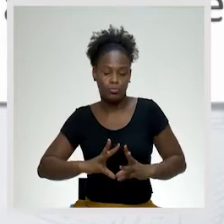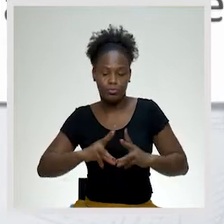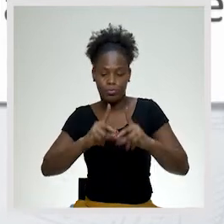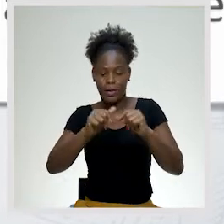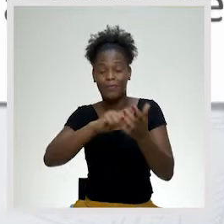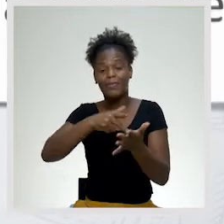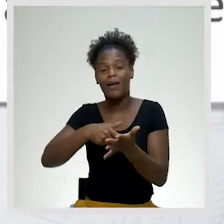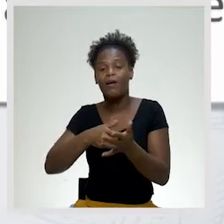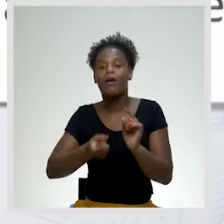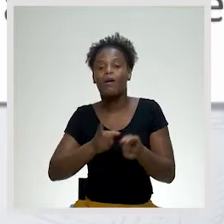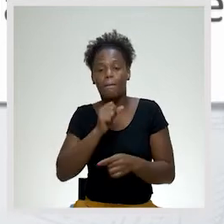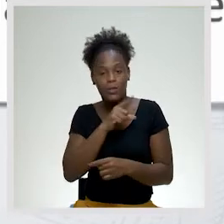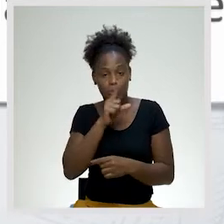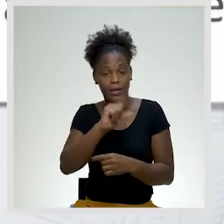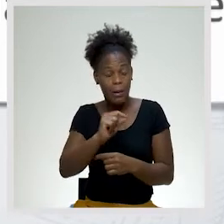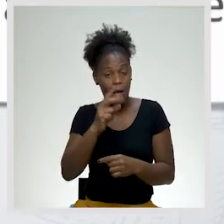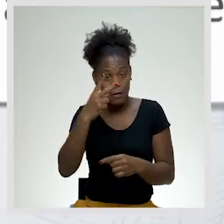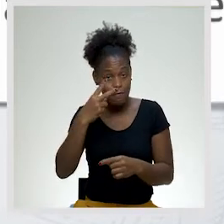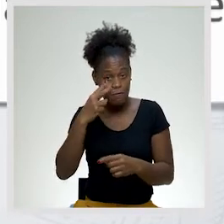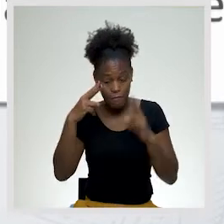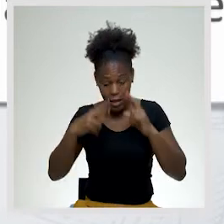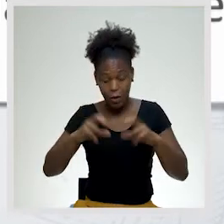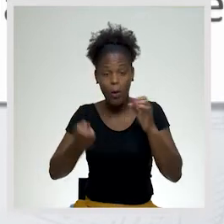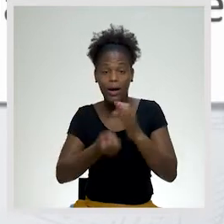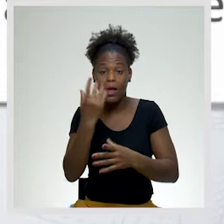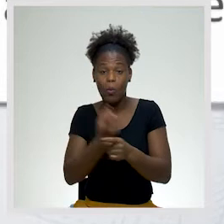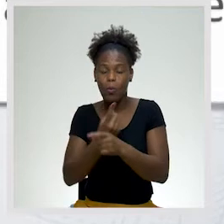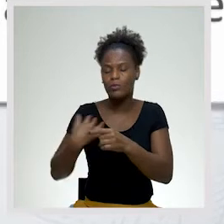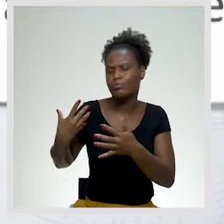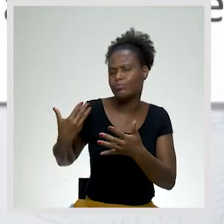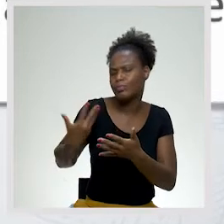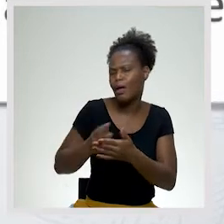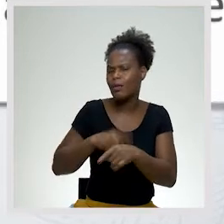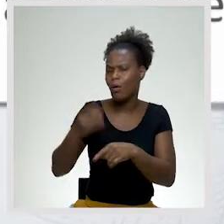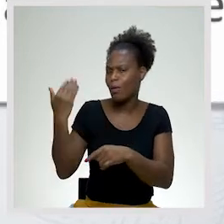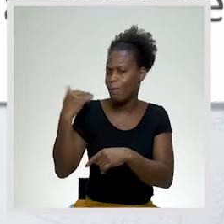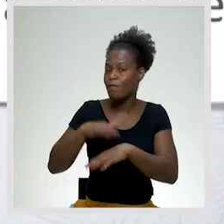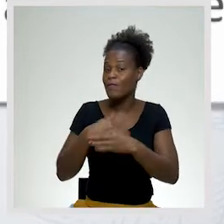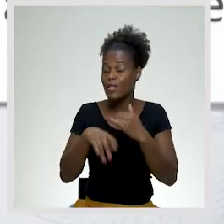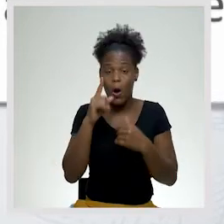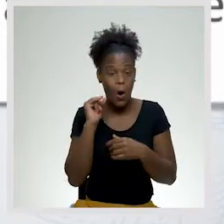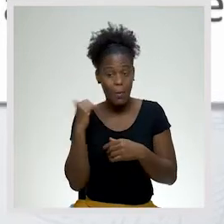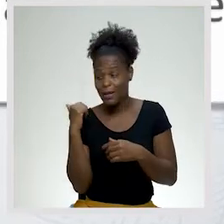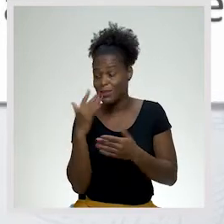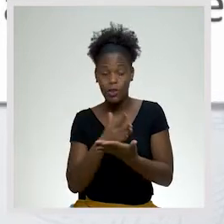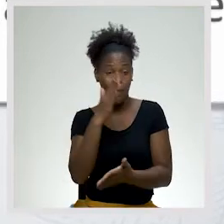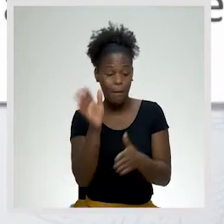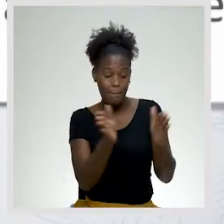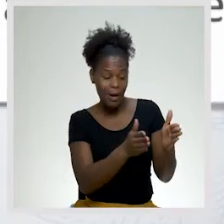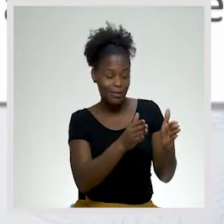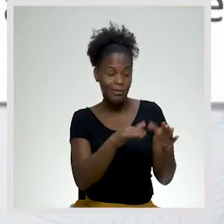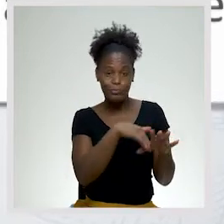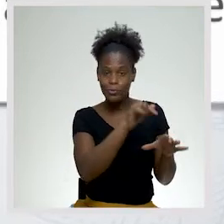técnico que possibilitou invenções que se realizaram desde então. O homem não era apenas uma parte da